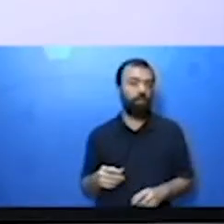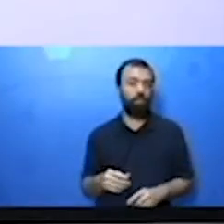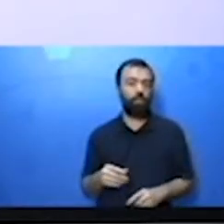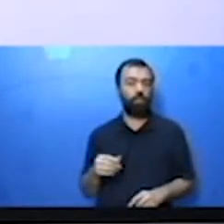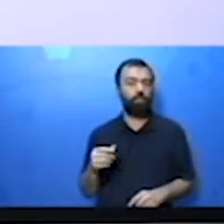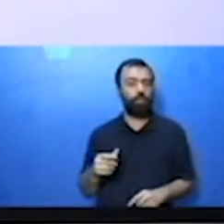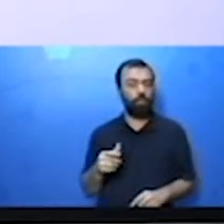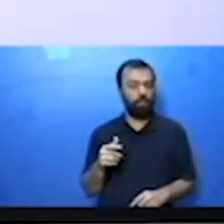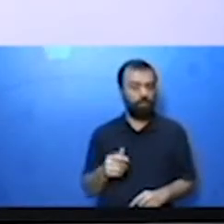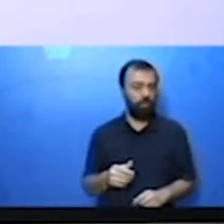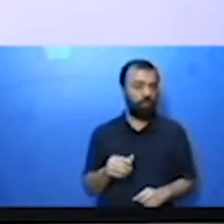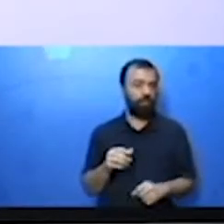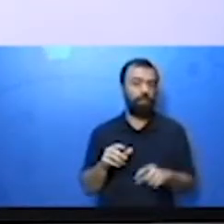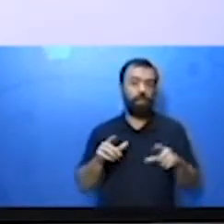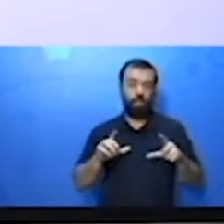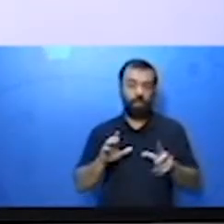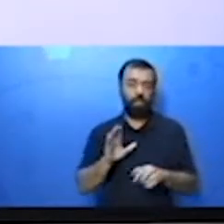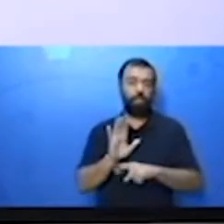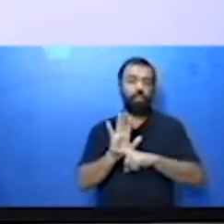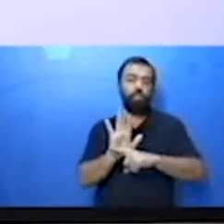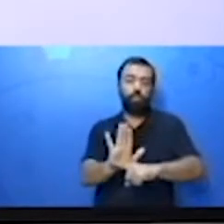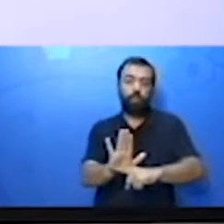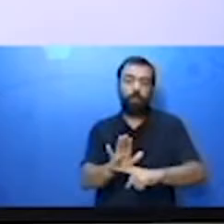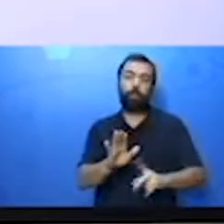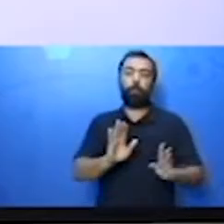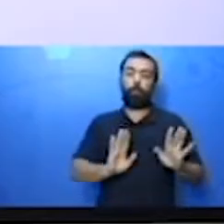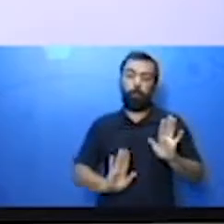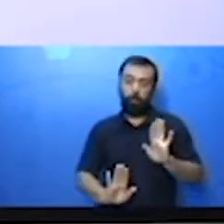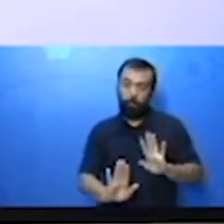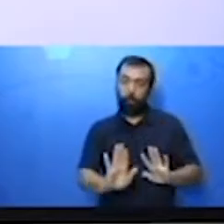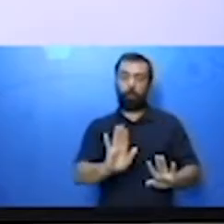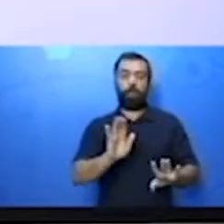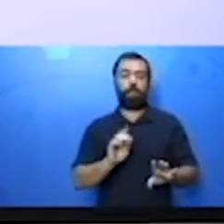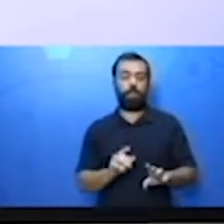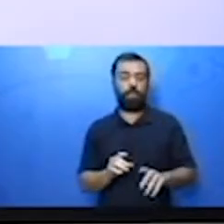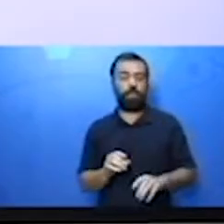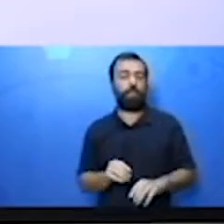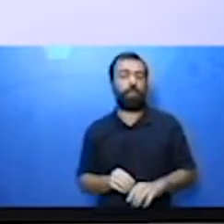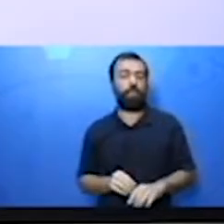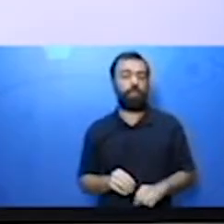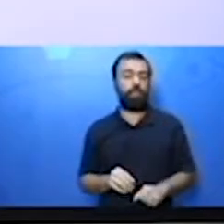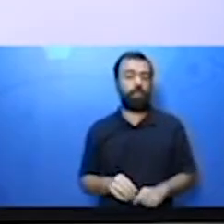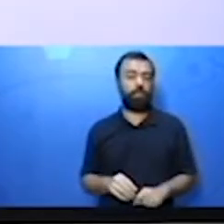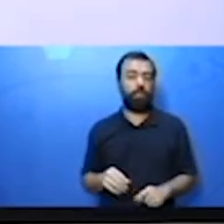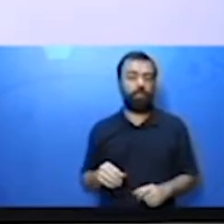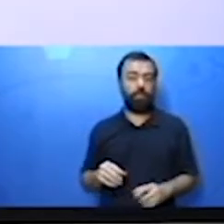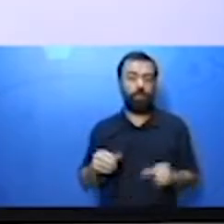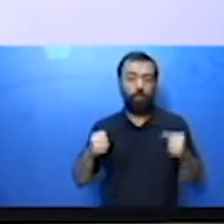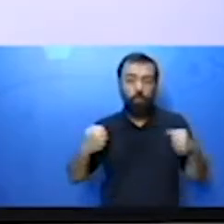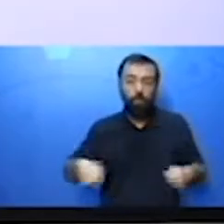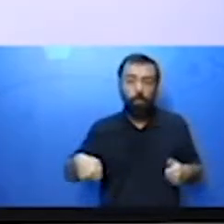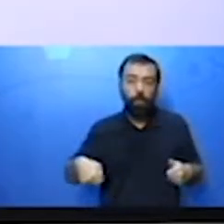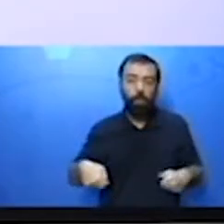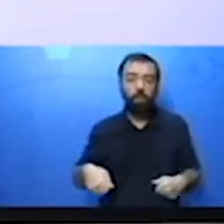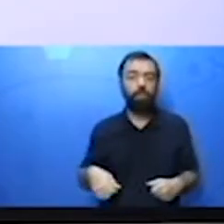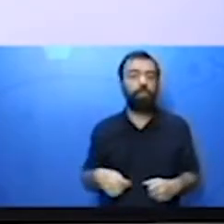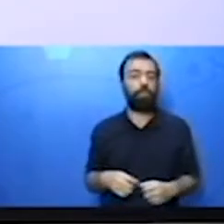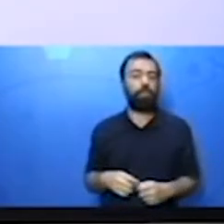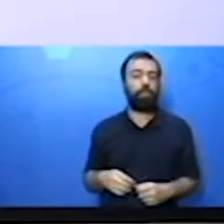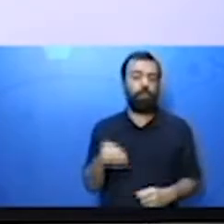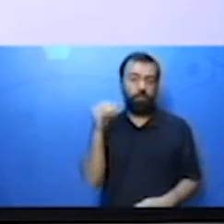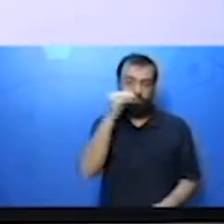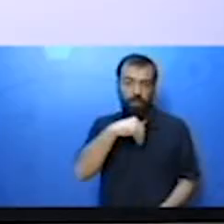que não for indicação médica. Tornando-se necessário o consumo de medicamentos cada vez mais fortes